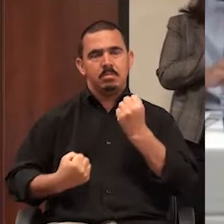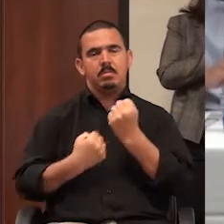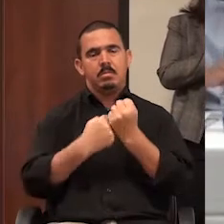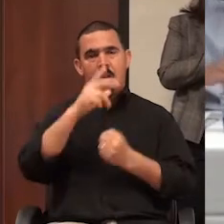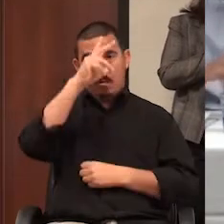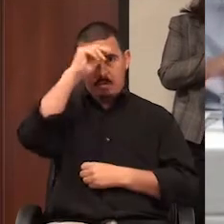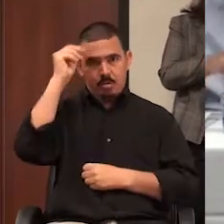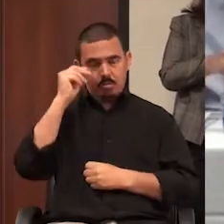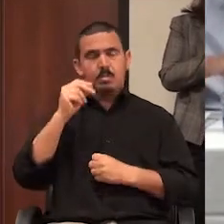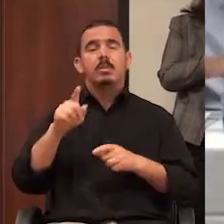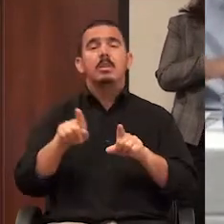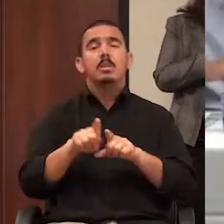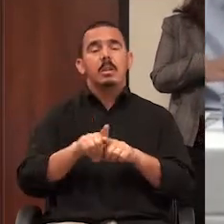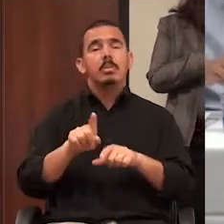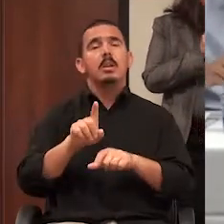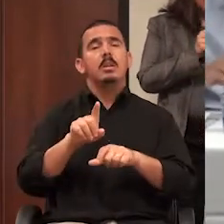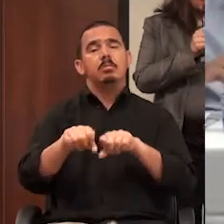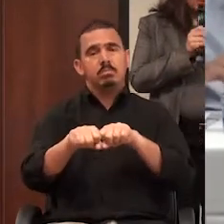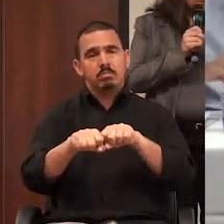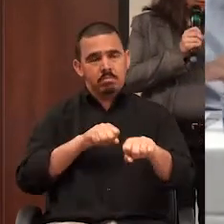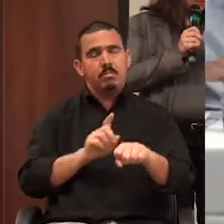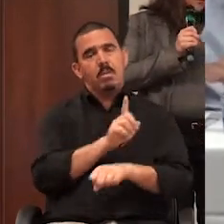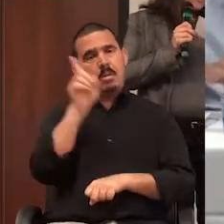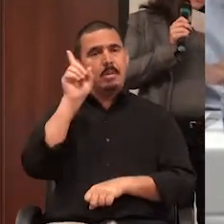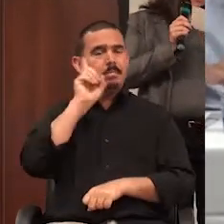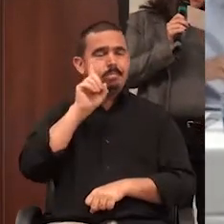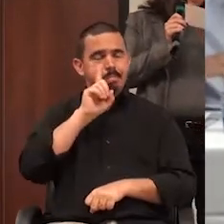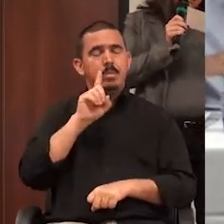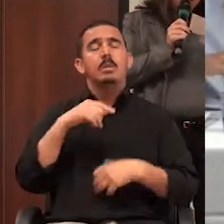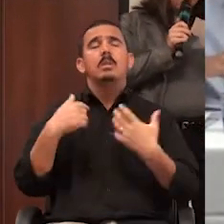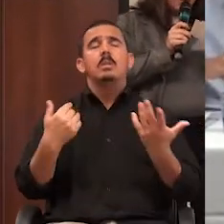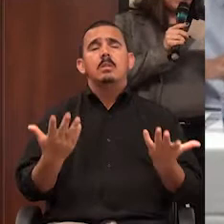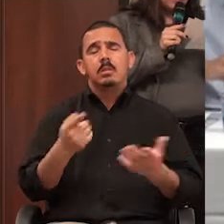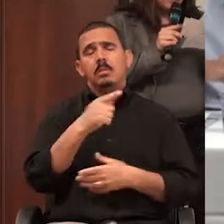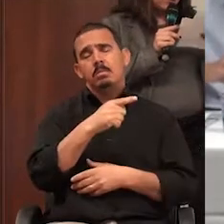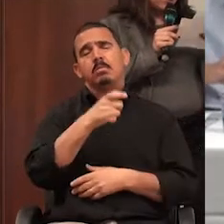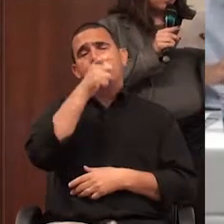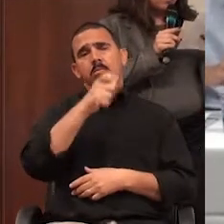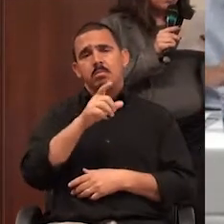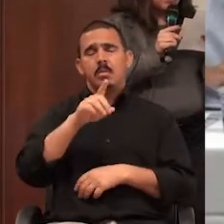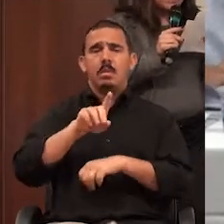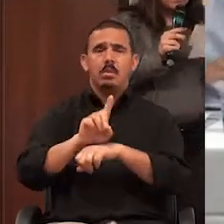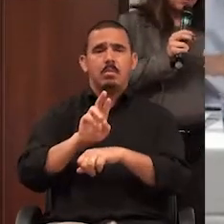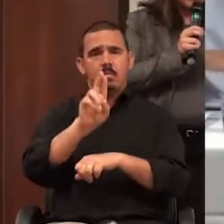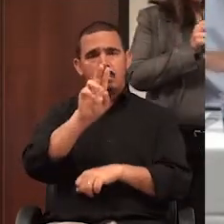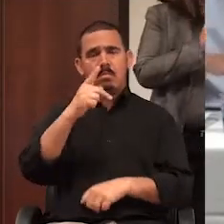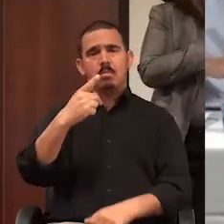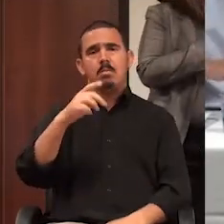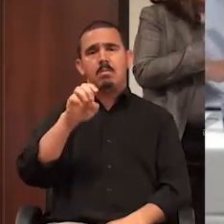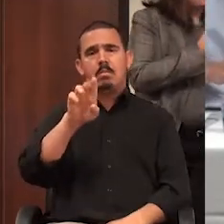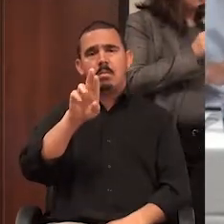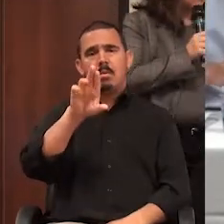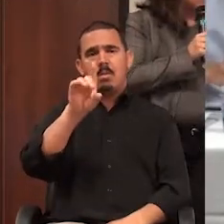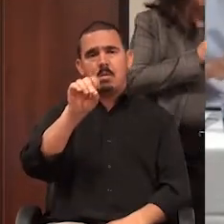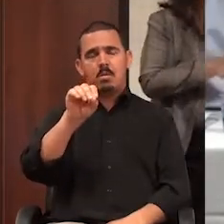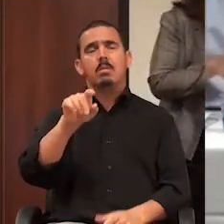Direito Internacional dos Direitos Humanos pela American University. E o Dr. Pedro Pérez, que é defensor público do Estado de São Paulo